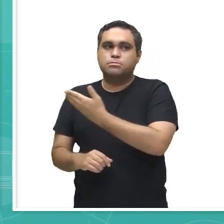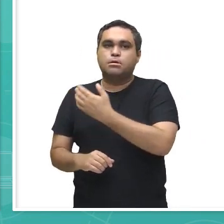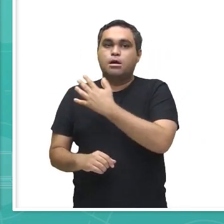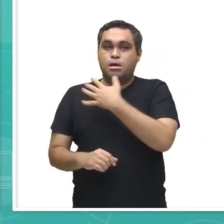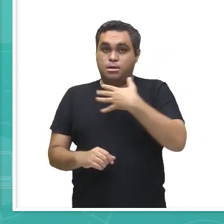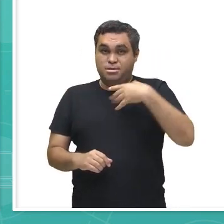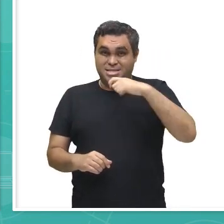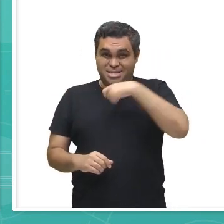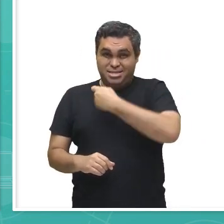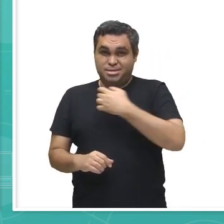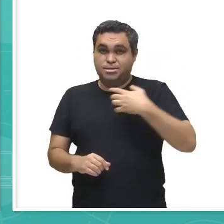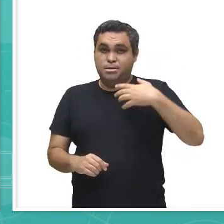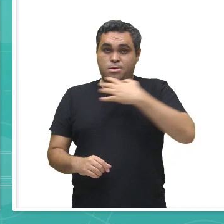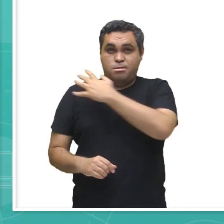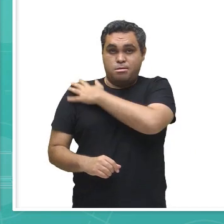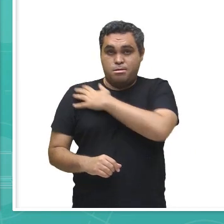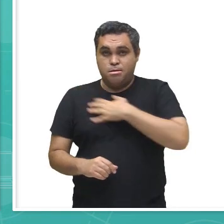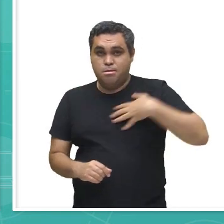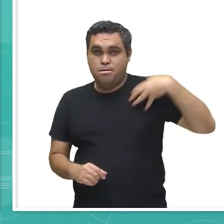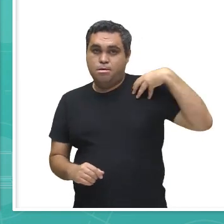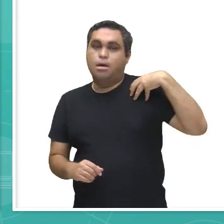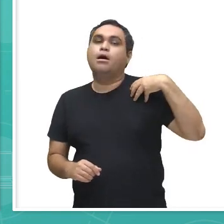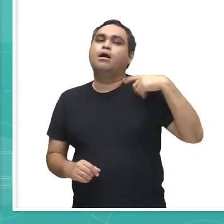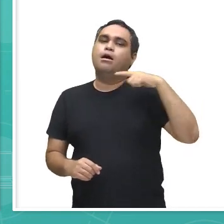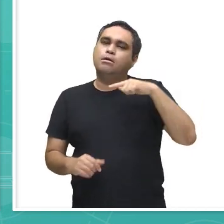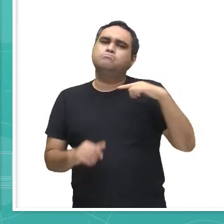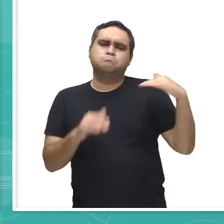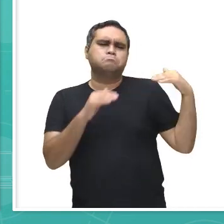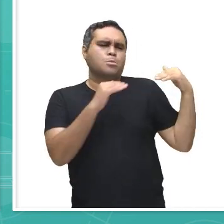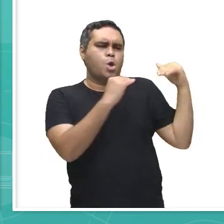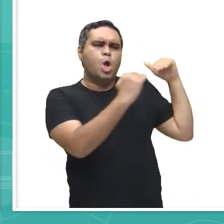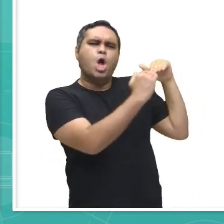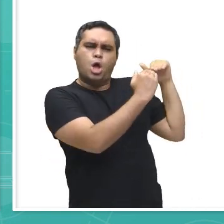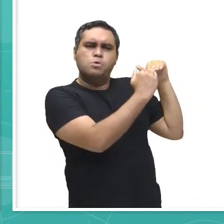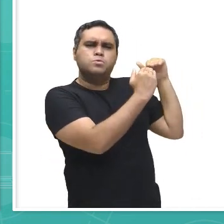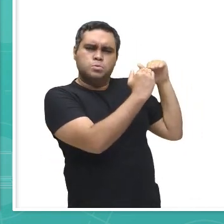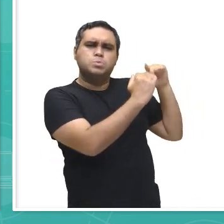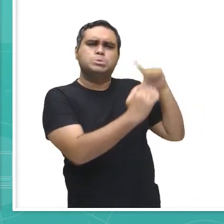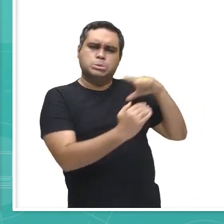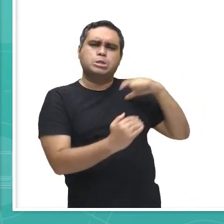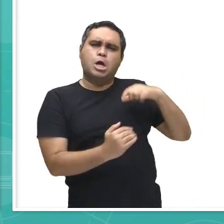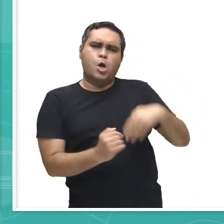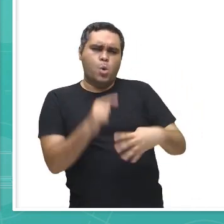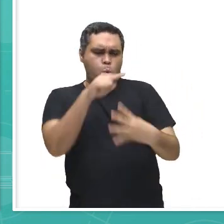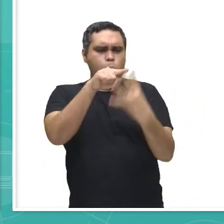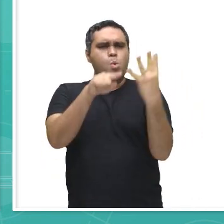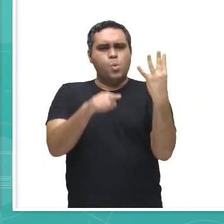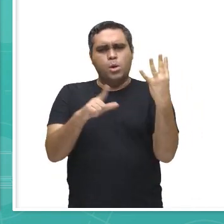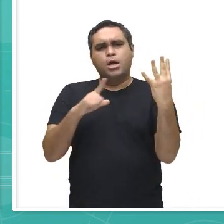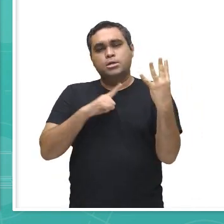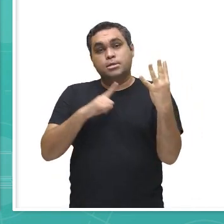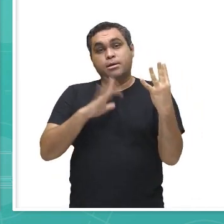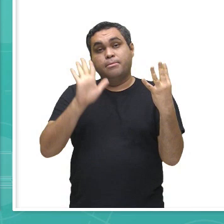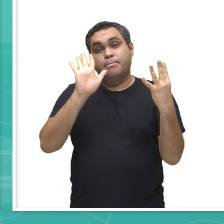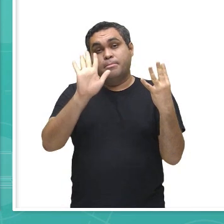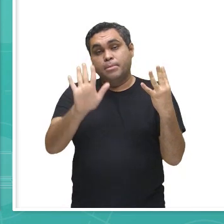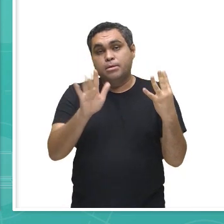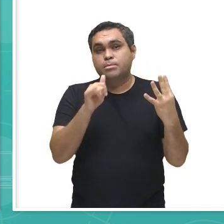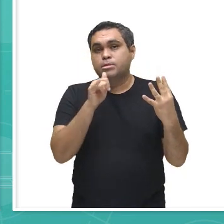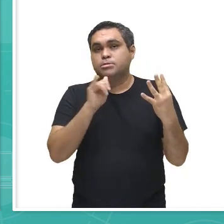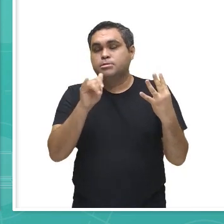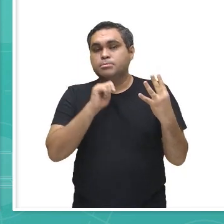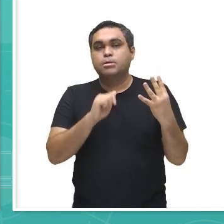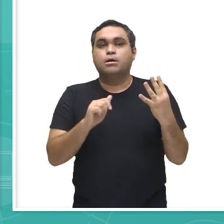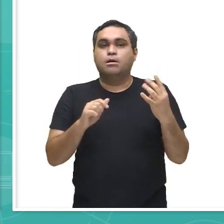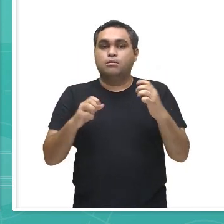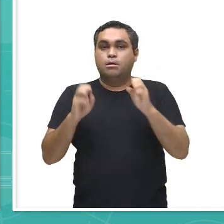Aristóteles. Aristóteles concordou, né? Falou ali que tem sim os 4 elementos, porém ele chegou à conclusão de que a